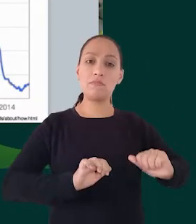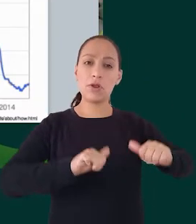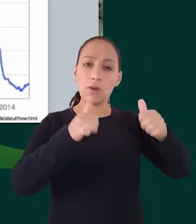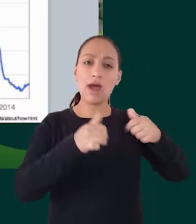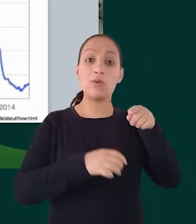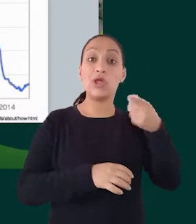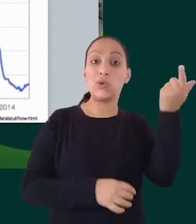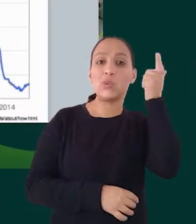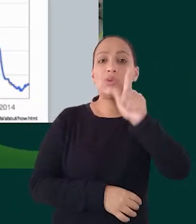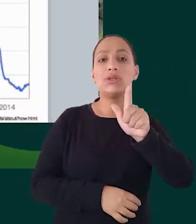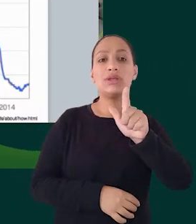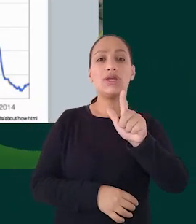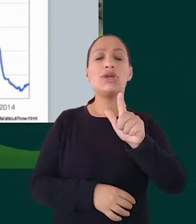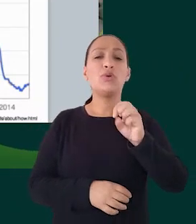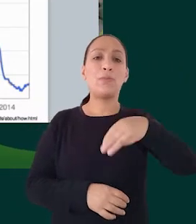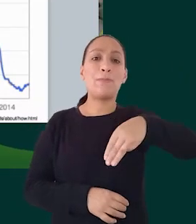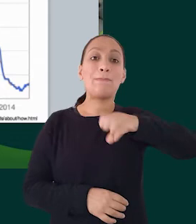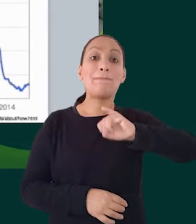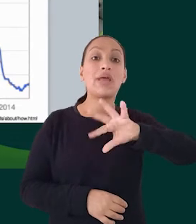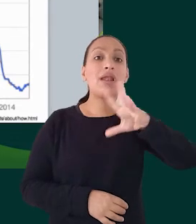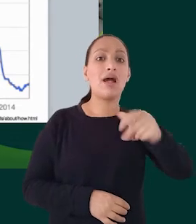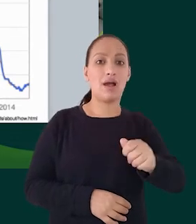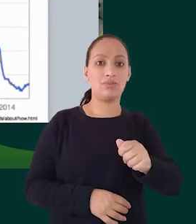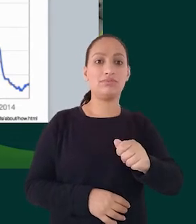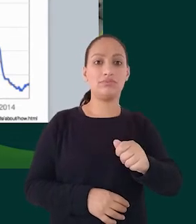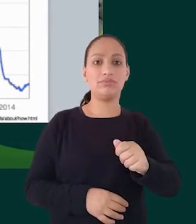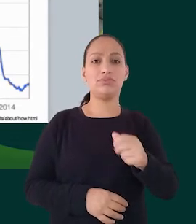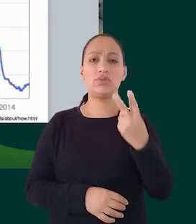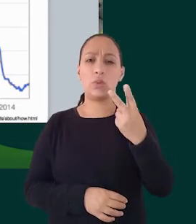aí uns 2 anos depois, 1 ano depois, tá?